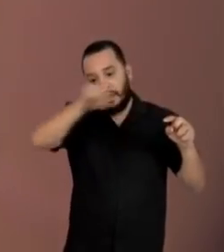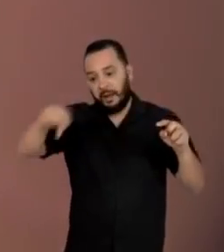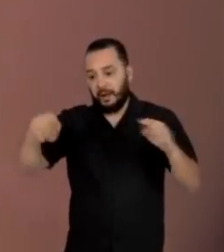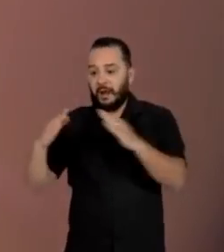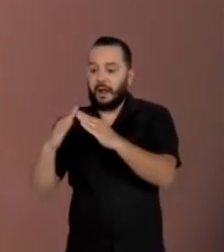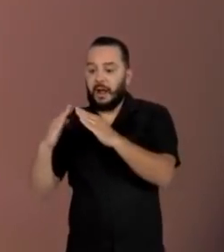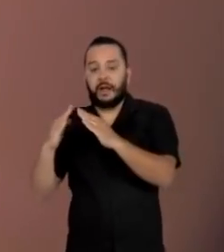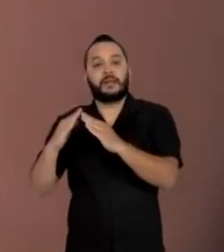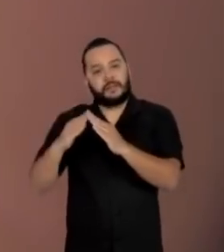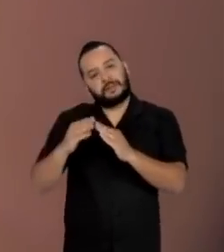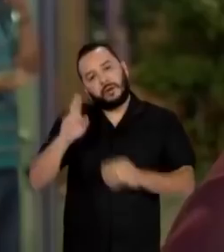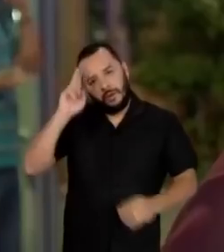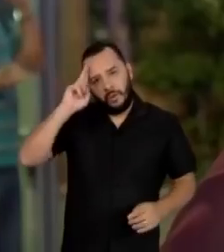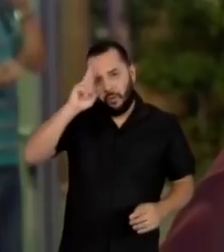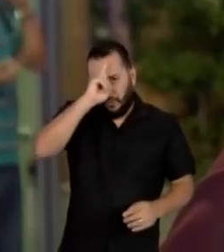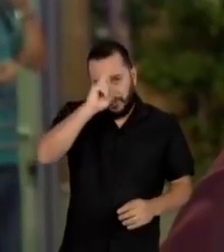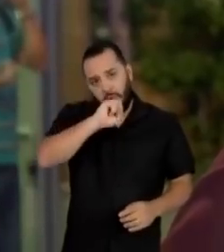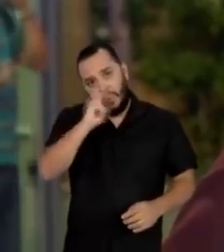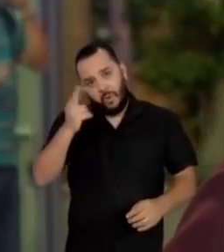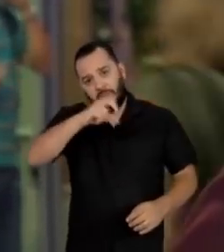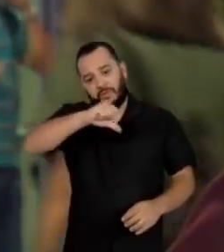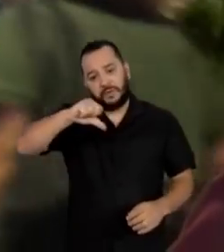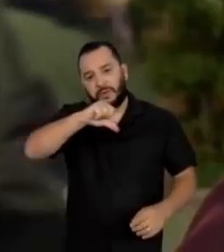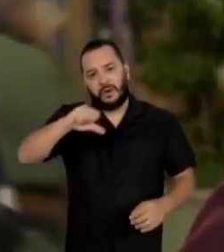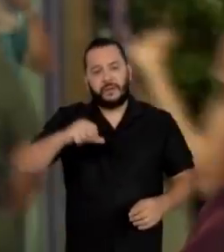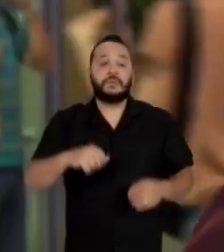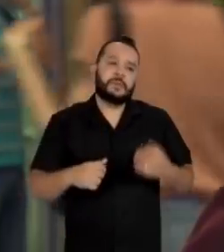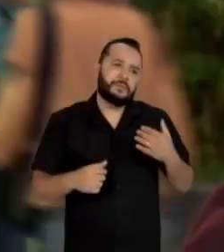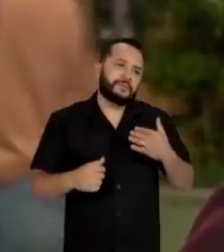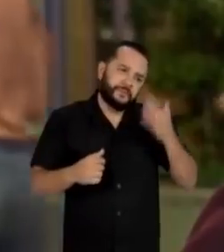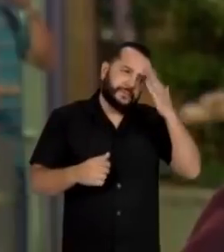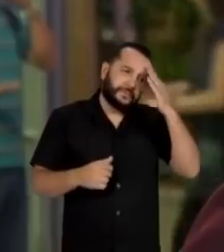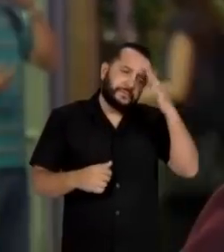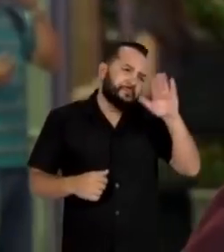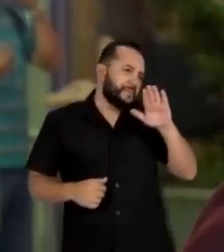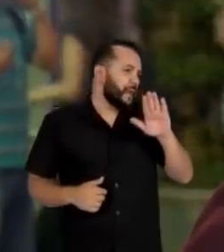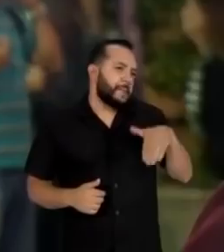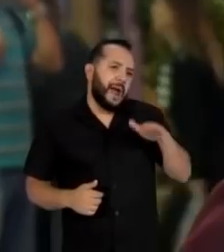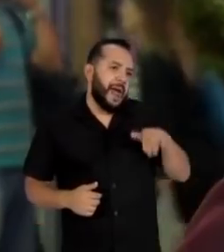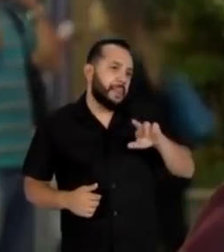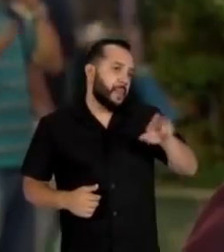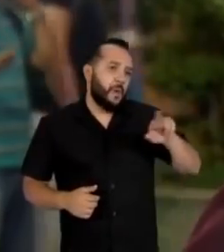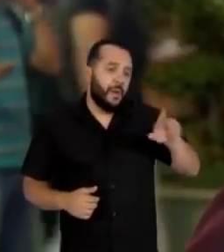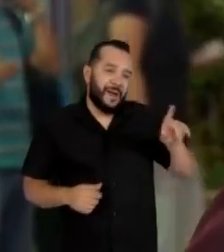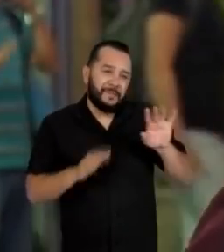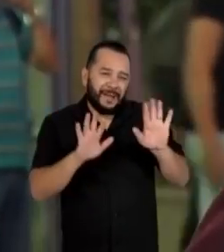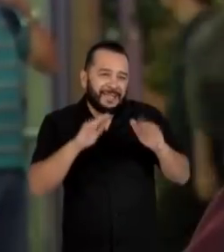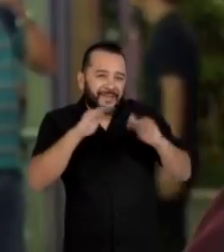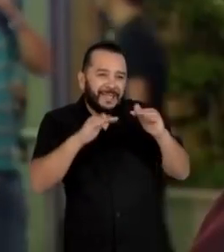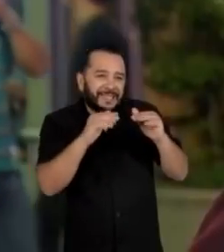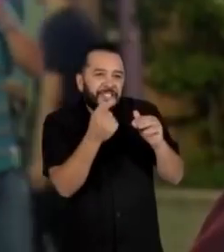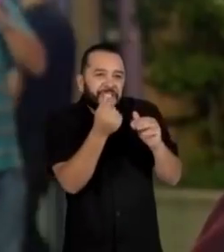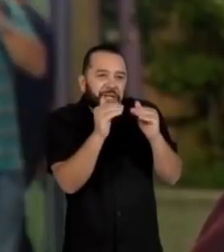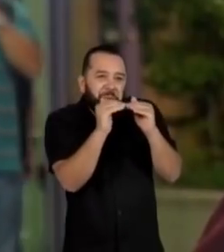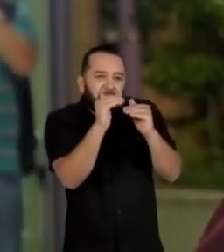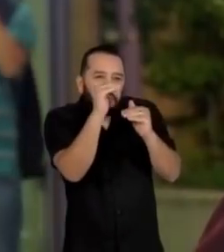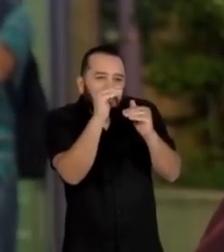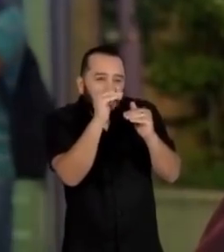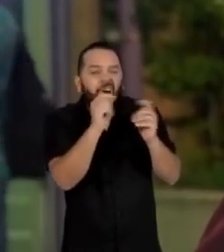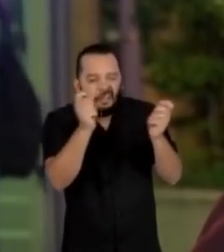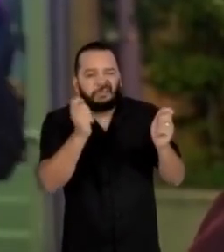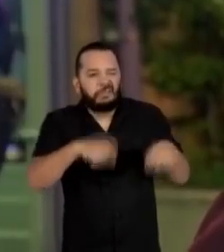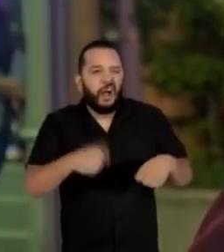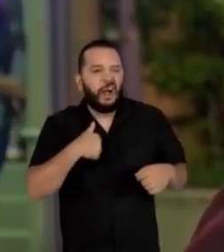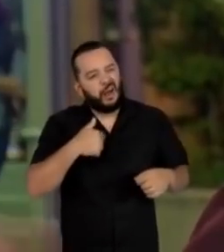por um aplicativo de transporte. Eu sei que não é mais barato, mas quando não é tão mais caro, acaba compensando pelo